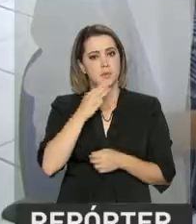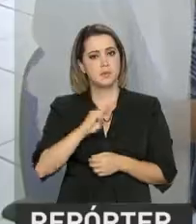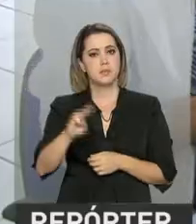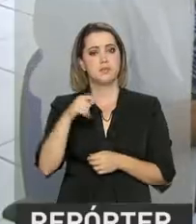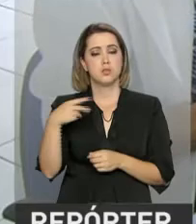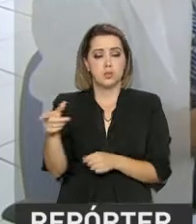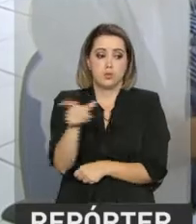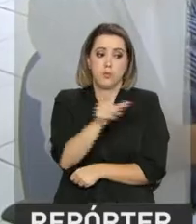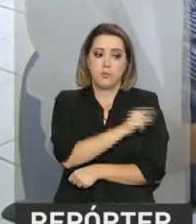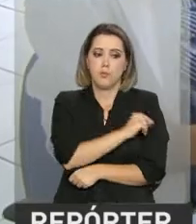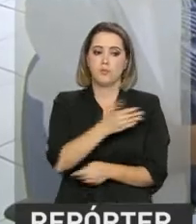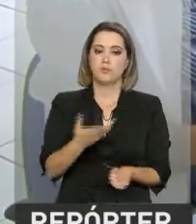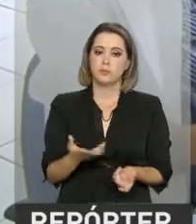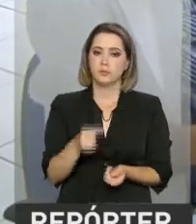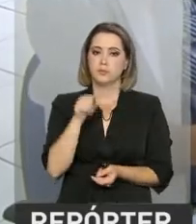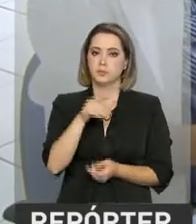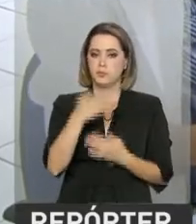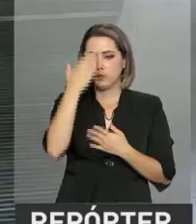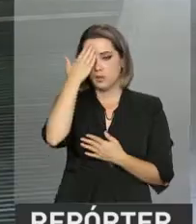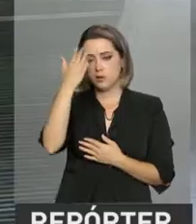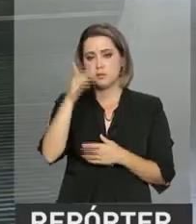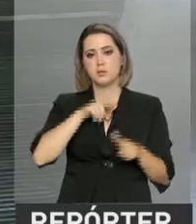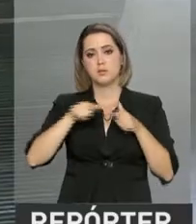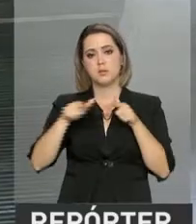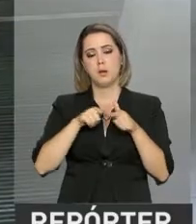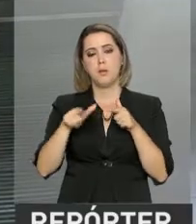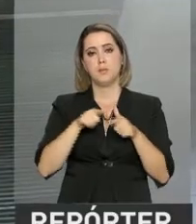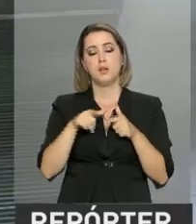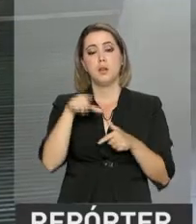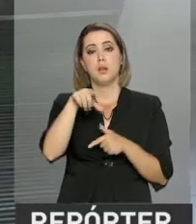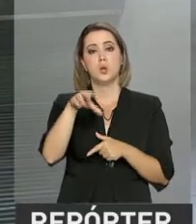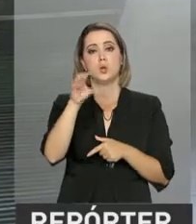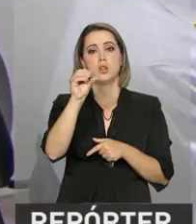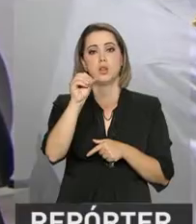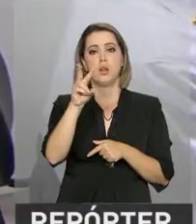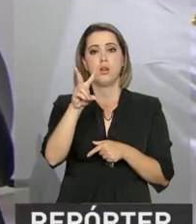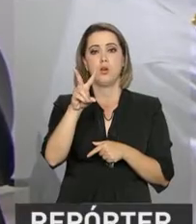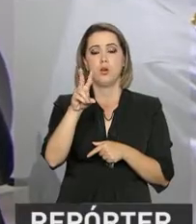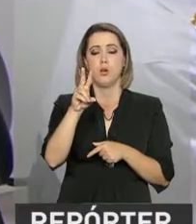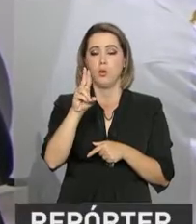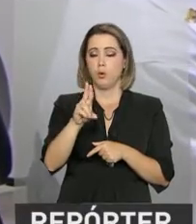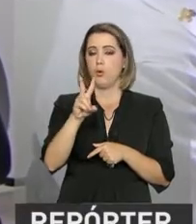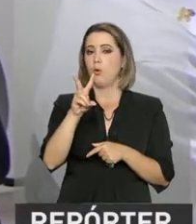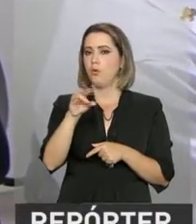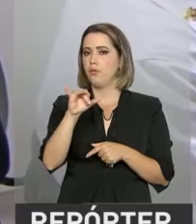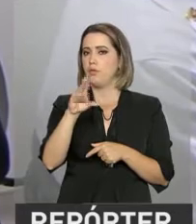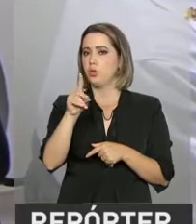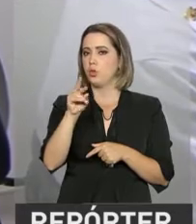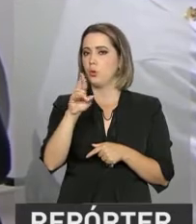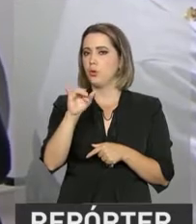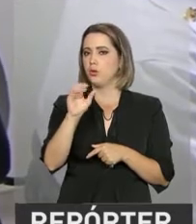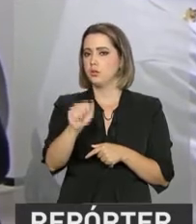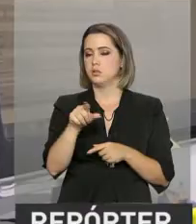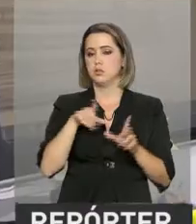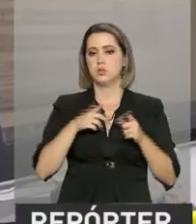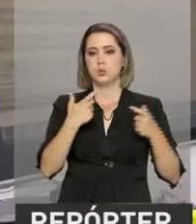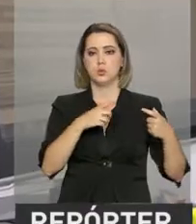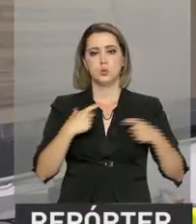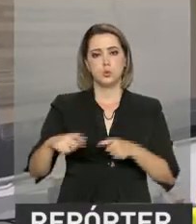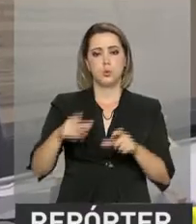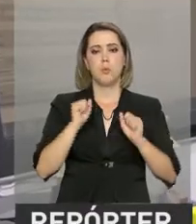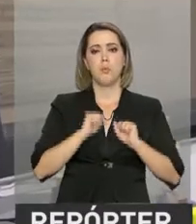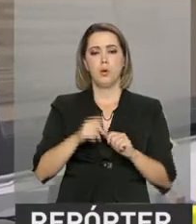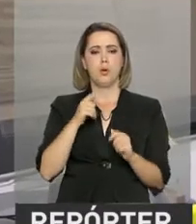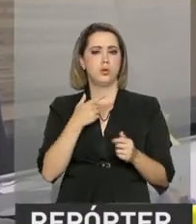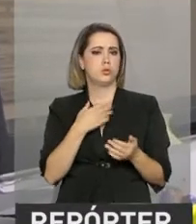finas graças ao trabalho da ouvidoria é que os familiares pacientes e até funcionários dos hospitais públicos e privados podem